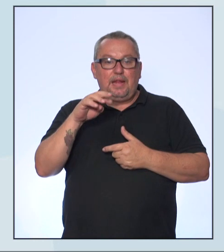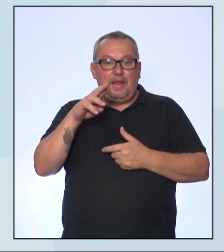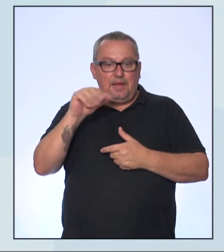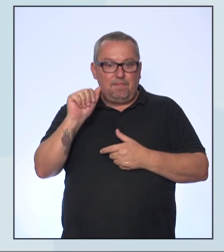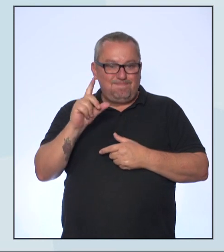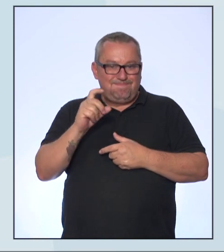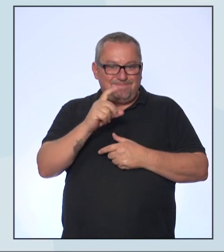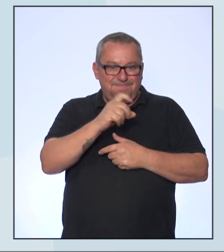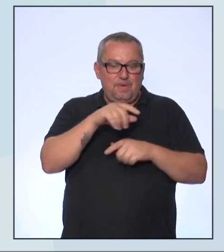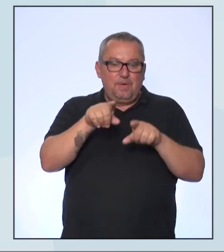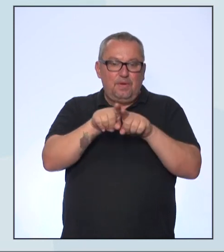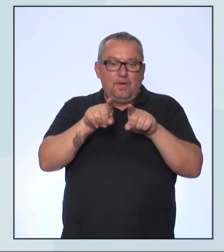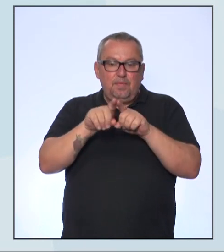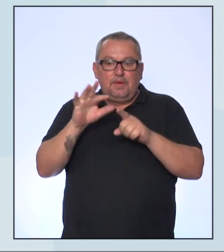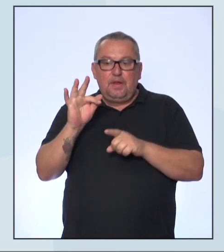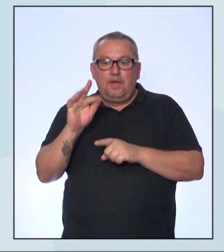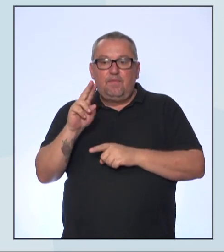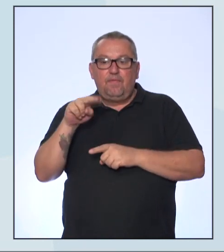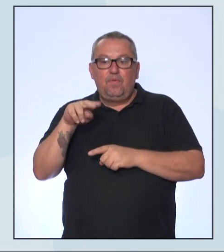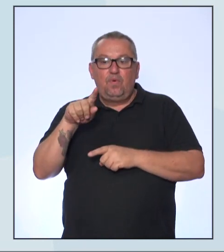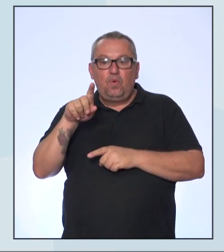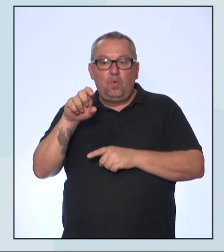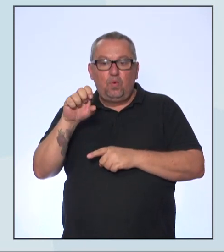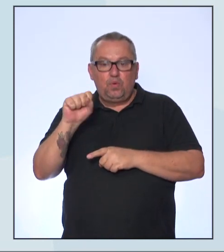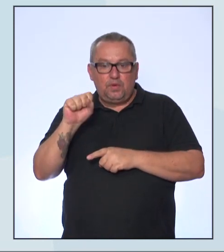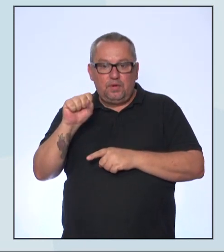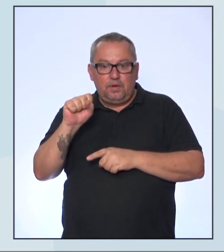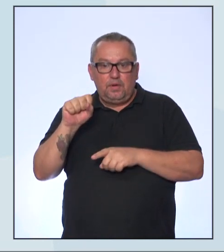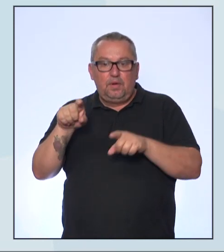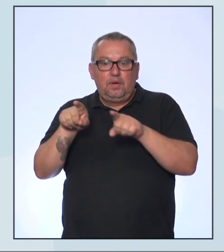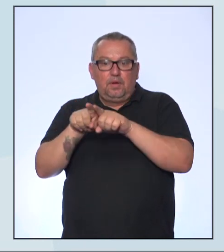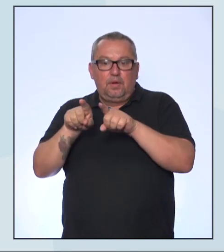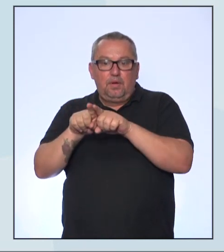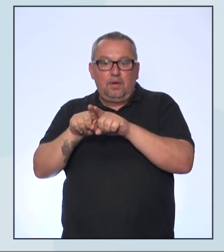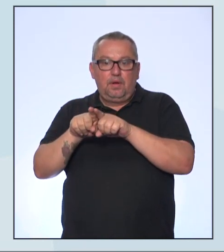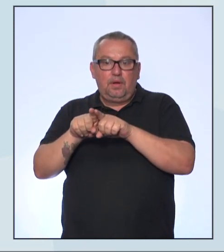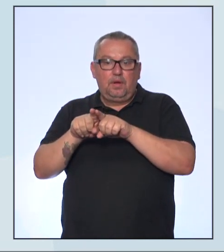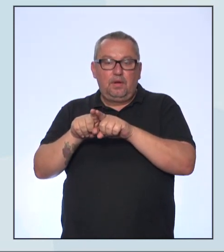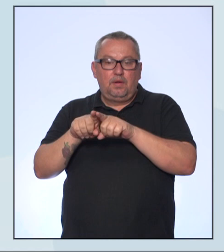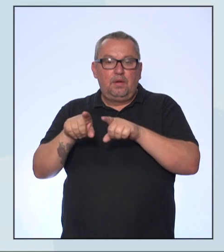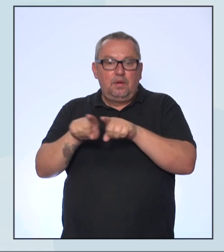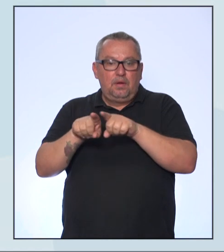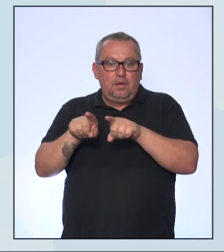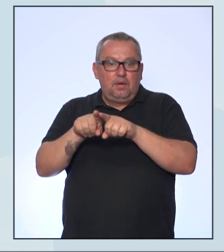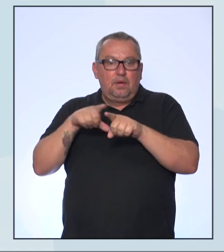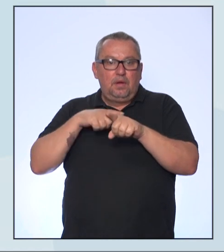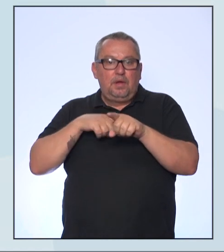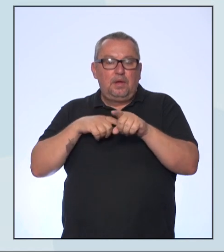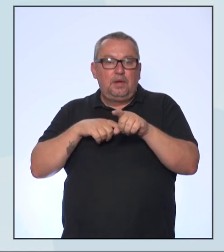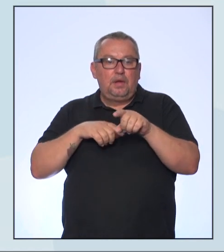né? Temos os fungos, temos estômatos, são estruturas